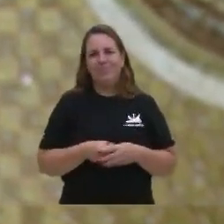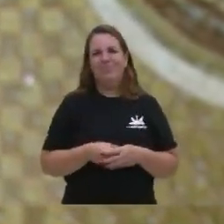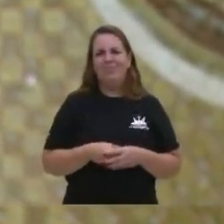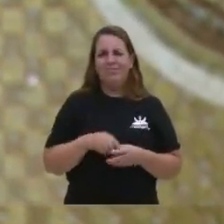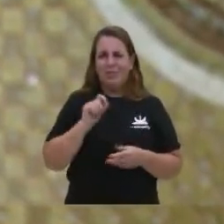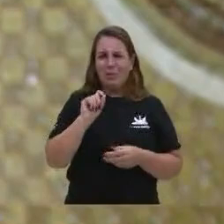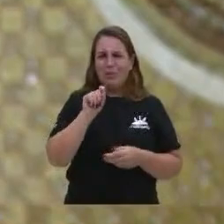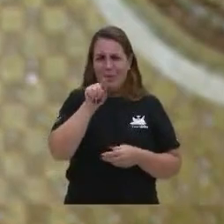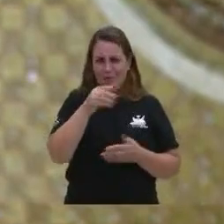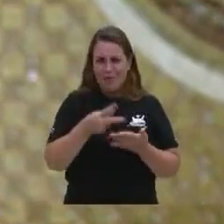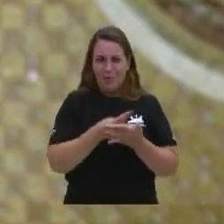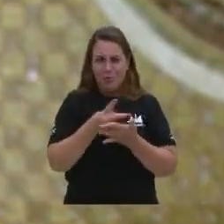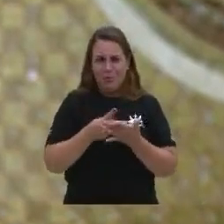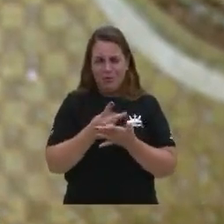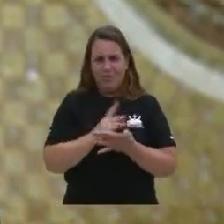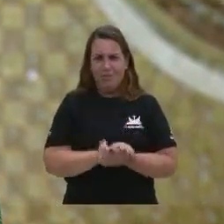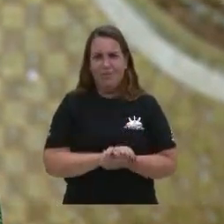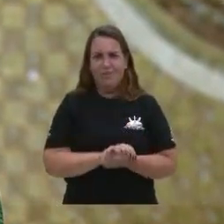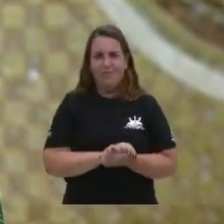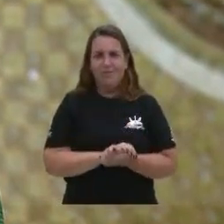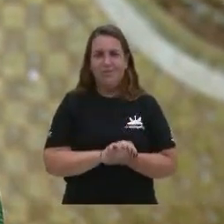o que você está procurando?